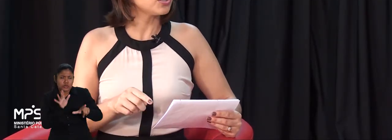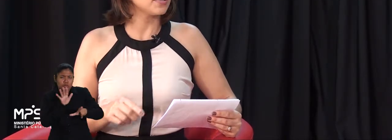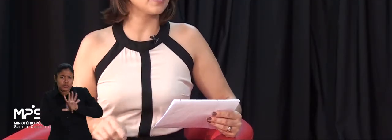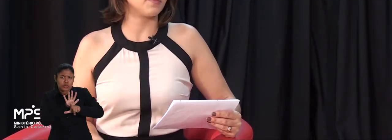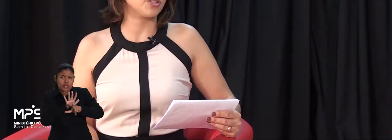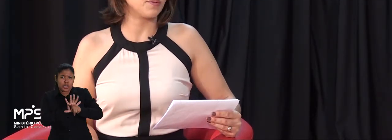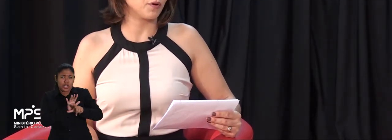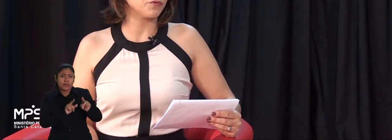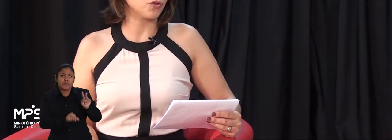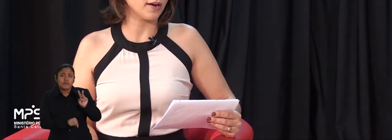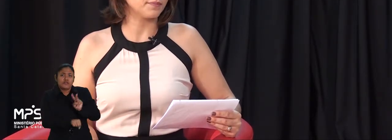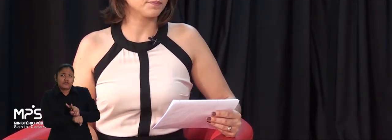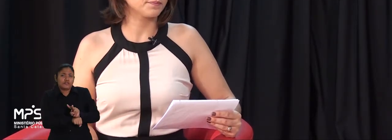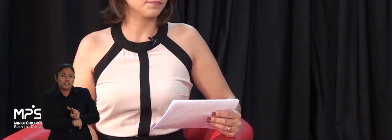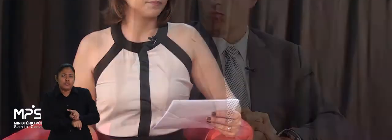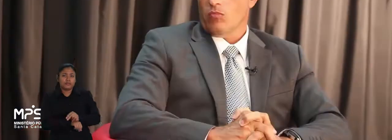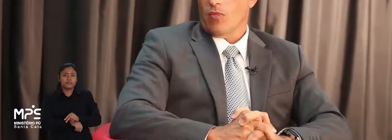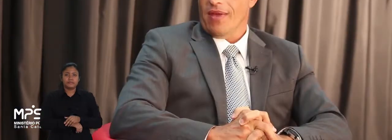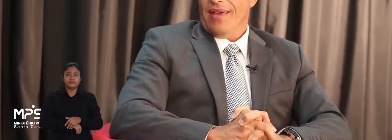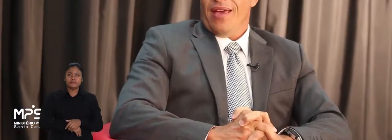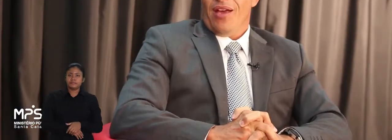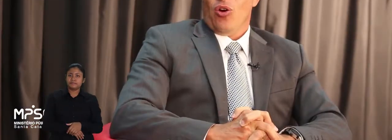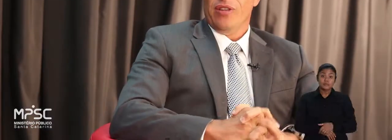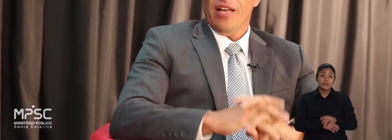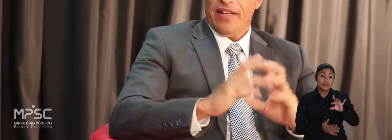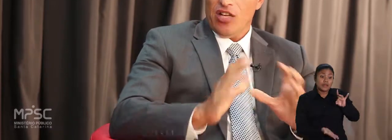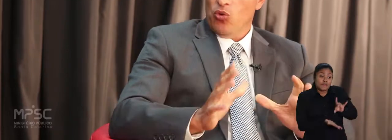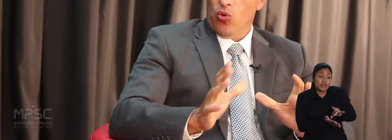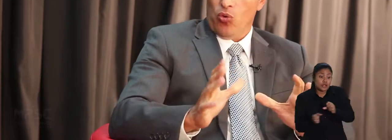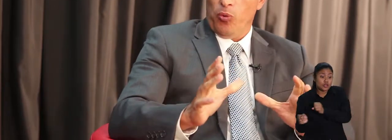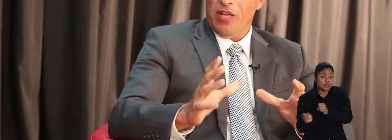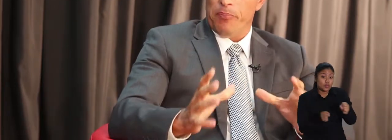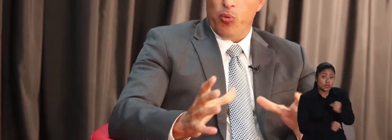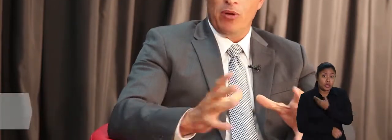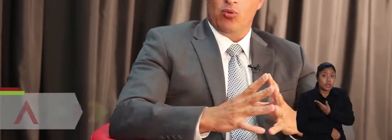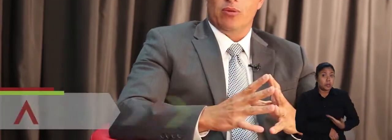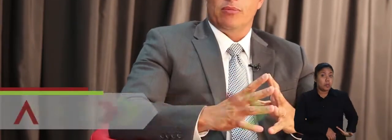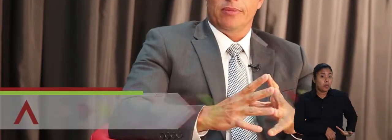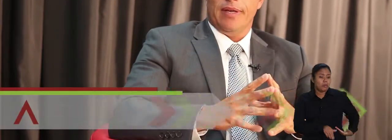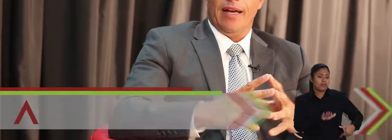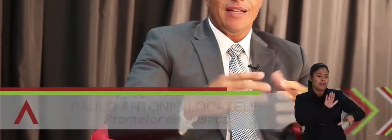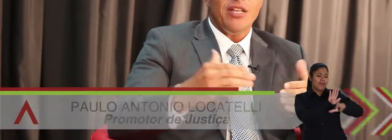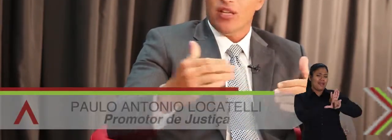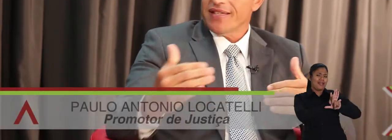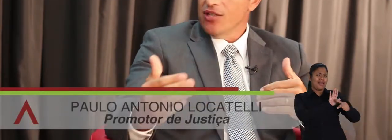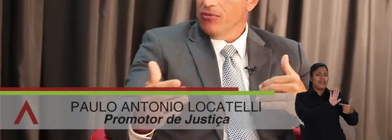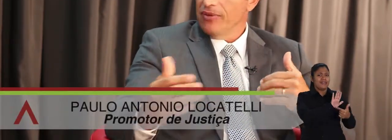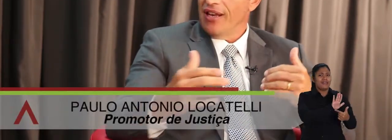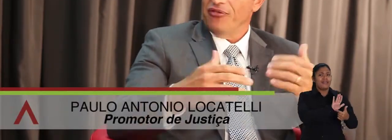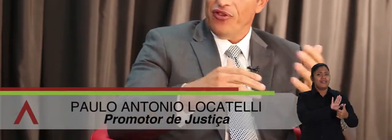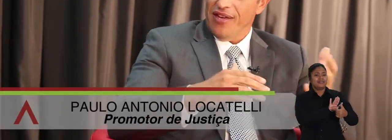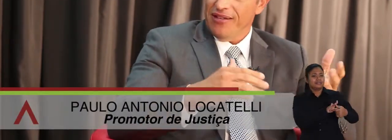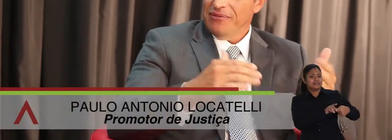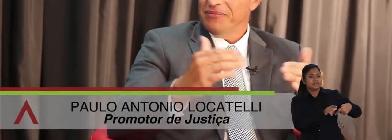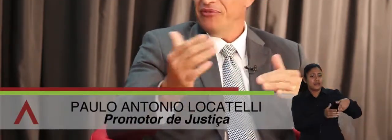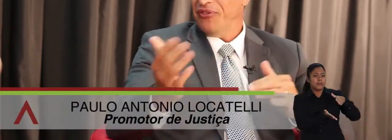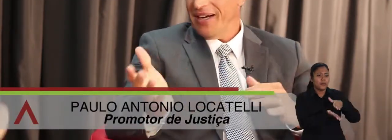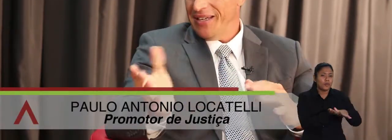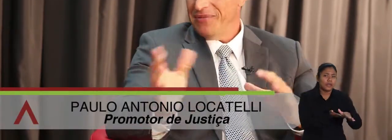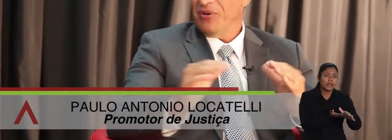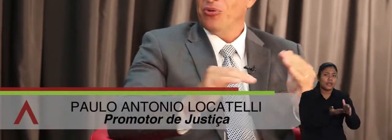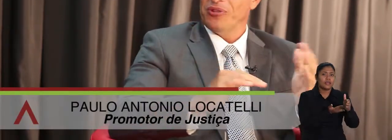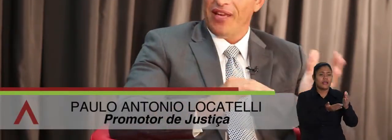diante dessa medida provisória na verdade o poder público a legislação ela vem